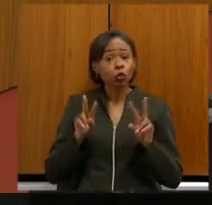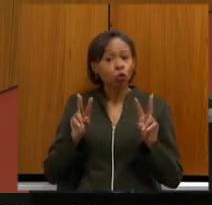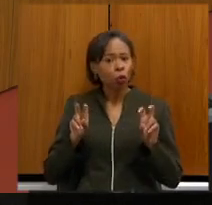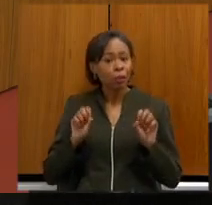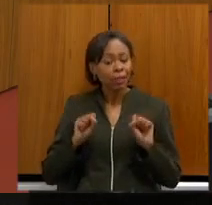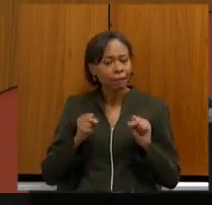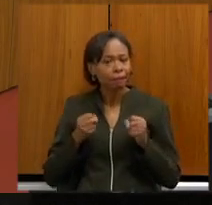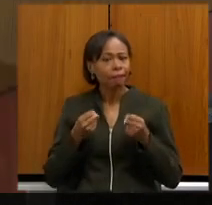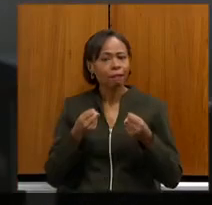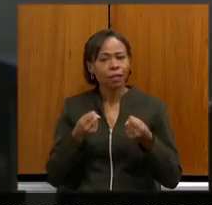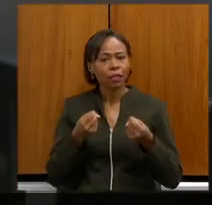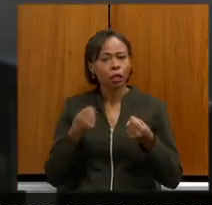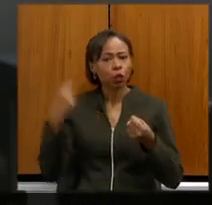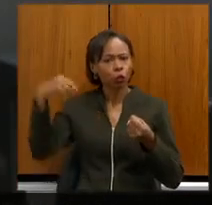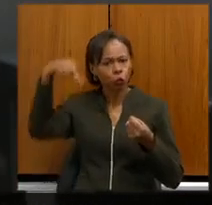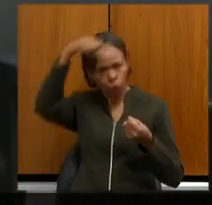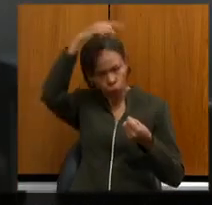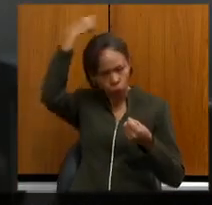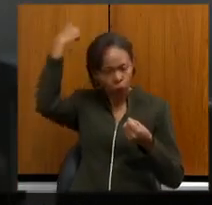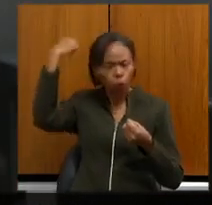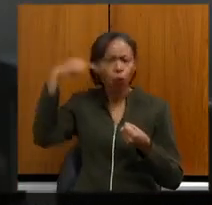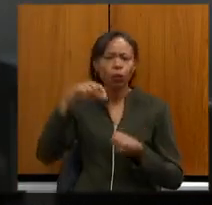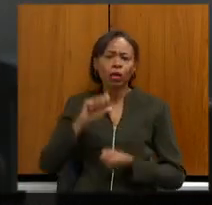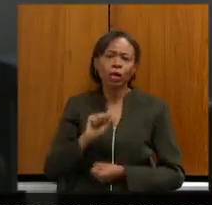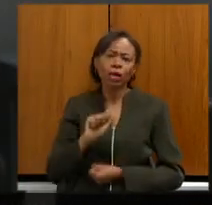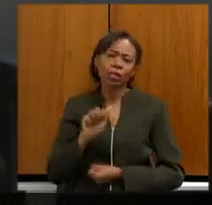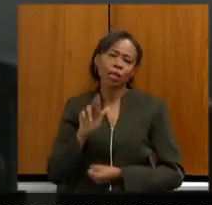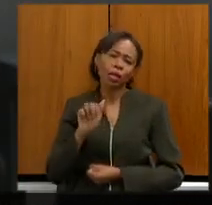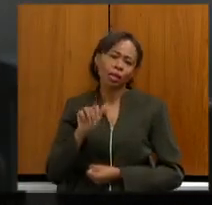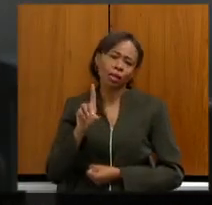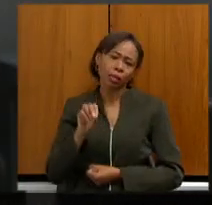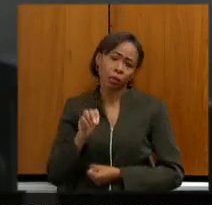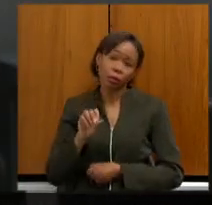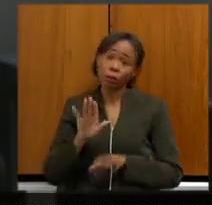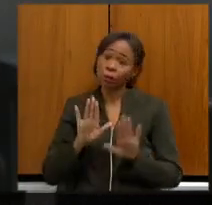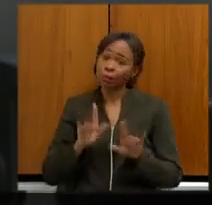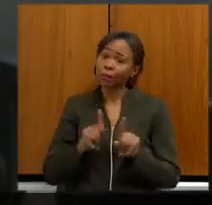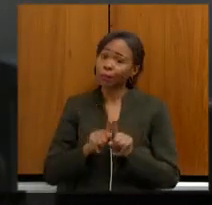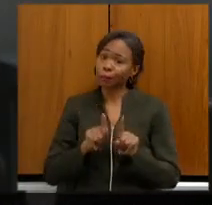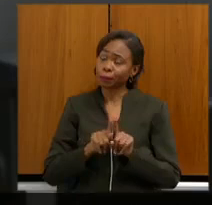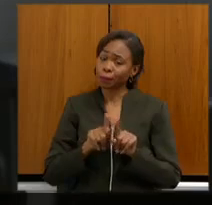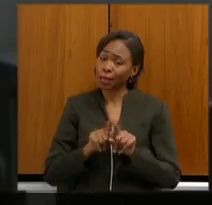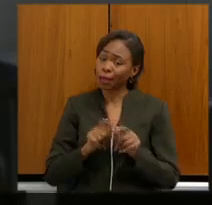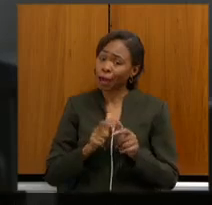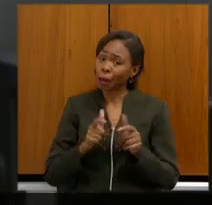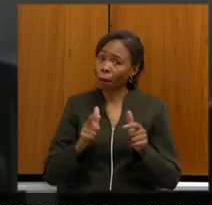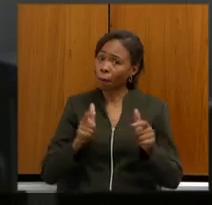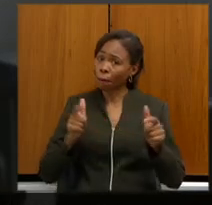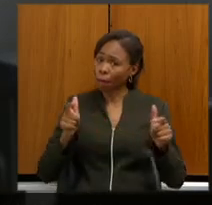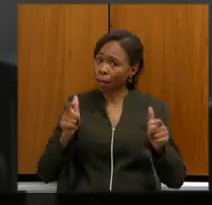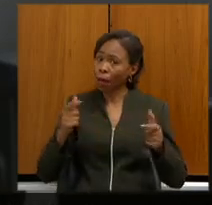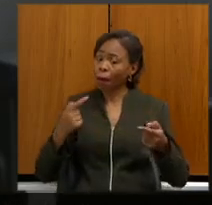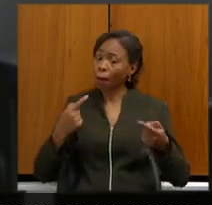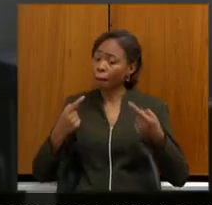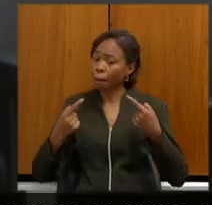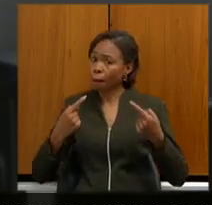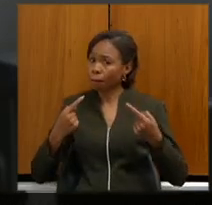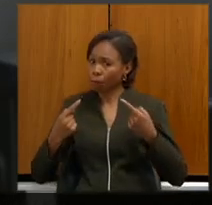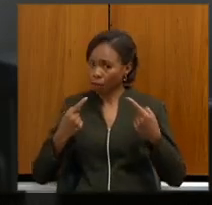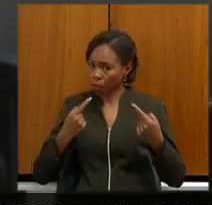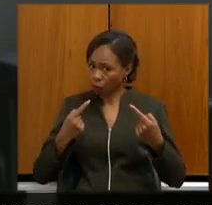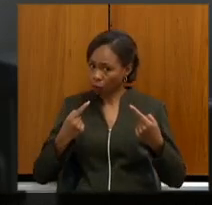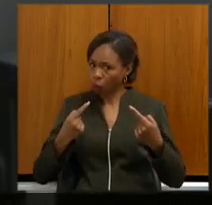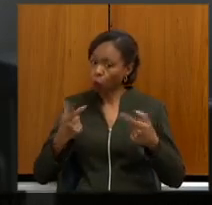mas das necessidades da gente ampliar os instrumentos de água do Estado considerando